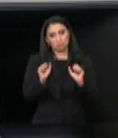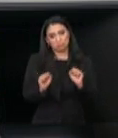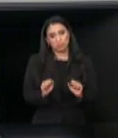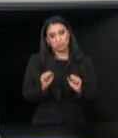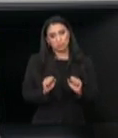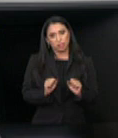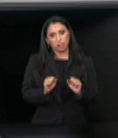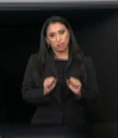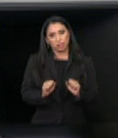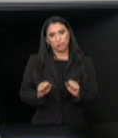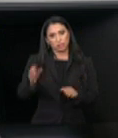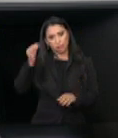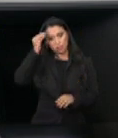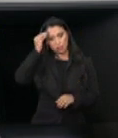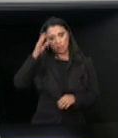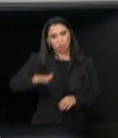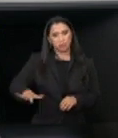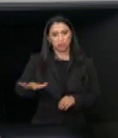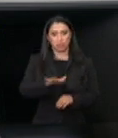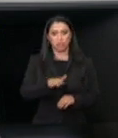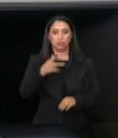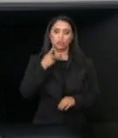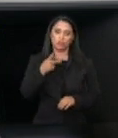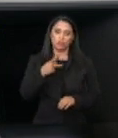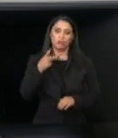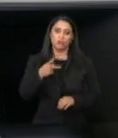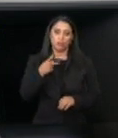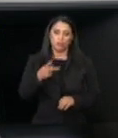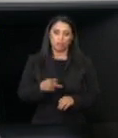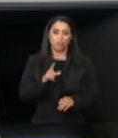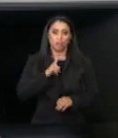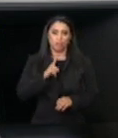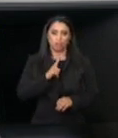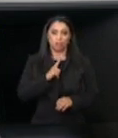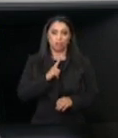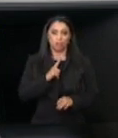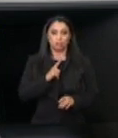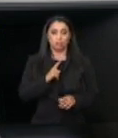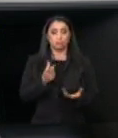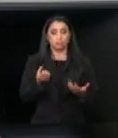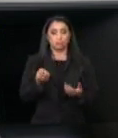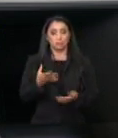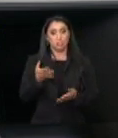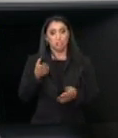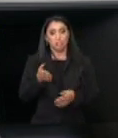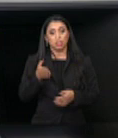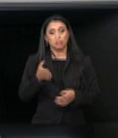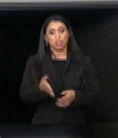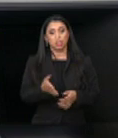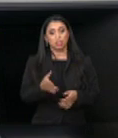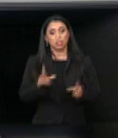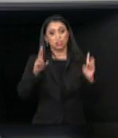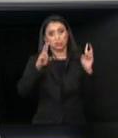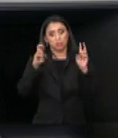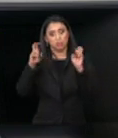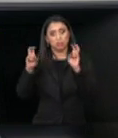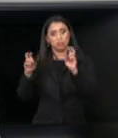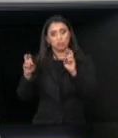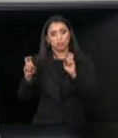geral as falas as falas coincidem né e te deixou novamente para aquelas questões